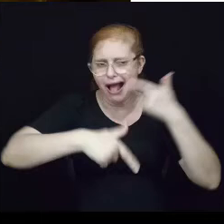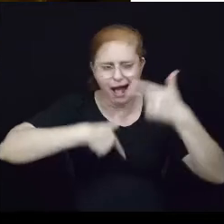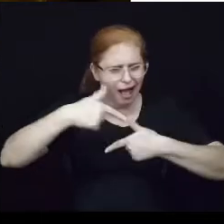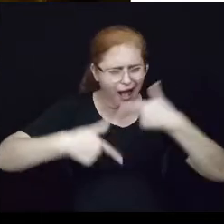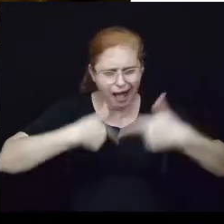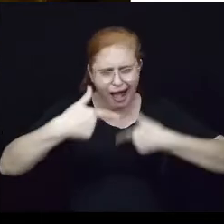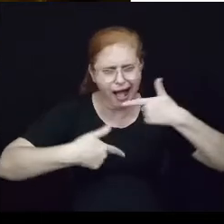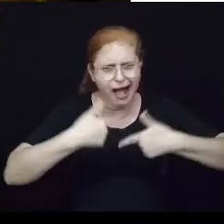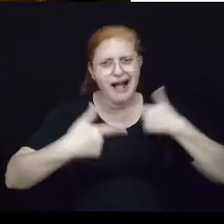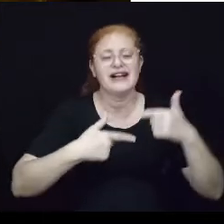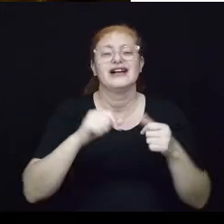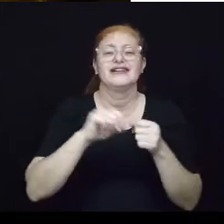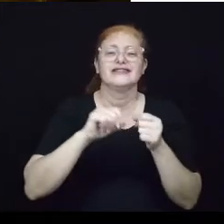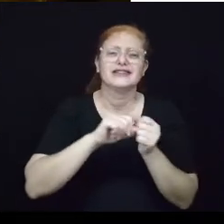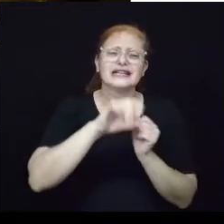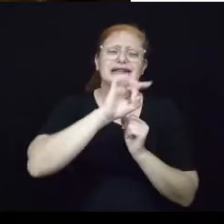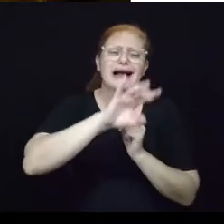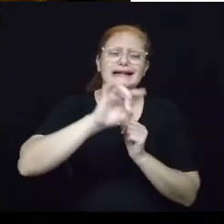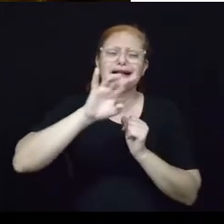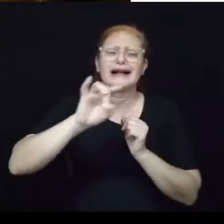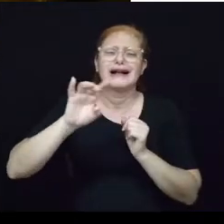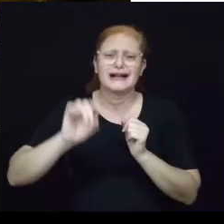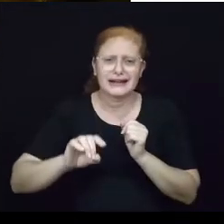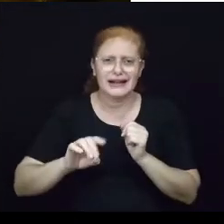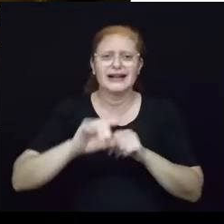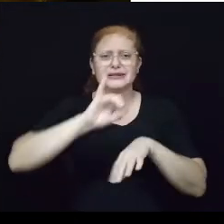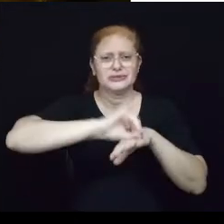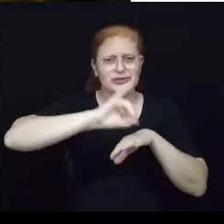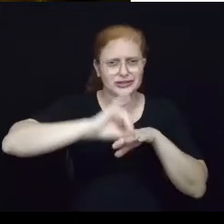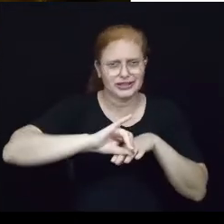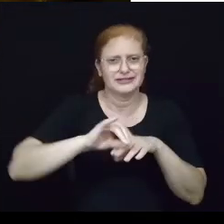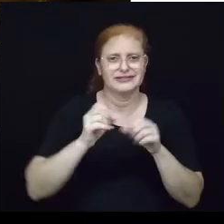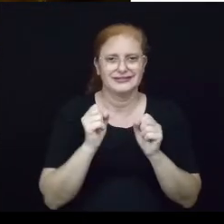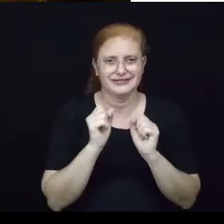e vai finalizando Isso. peça por peça e monta novamente.